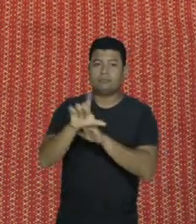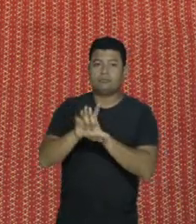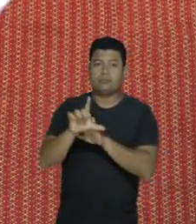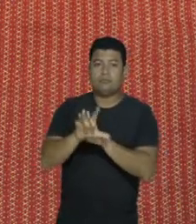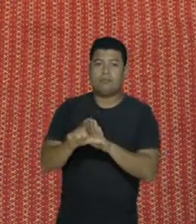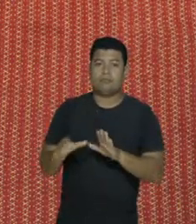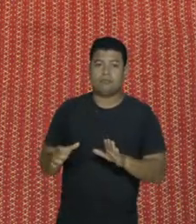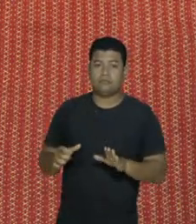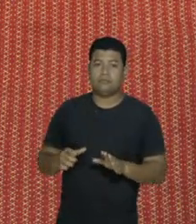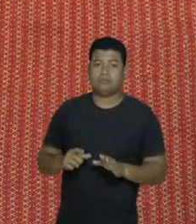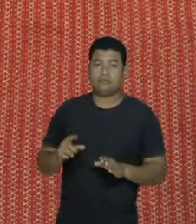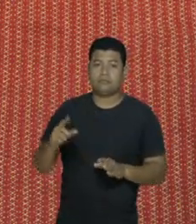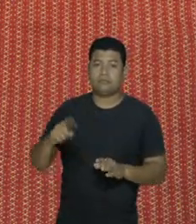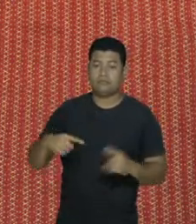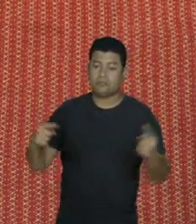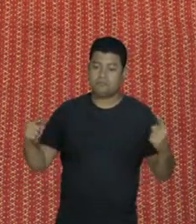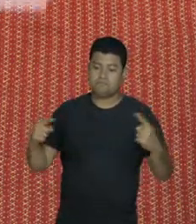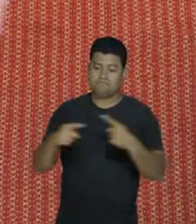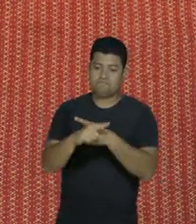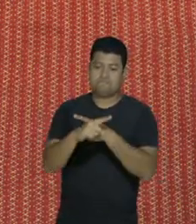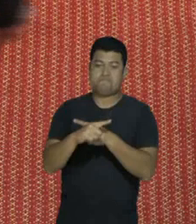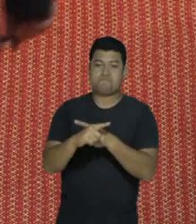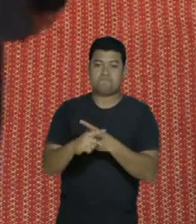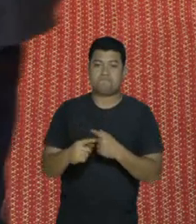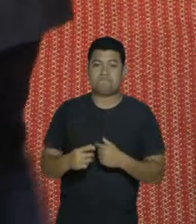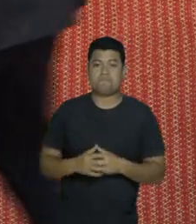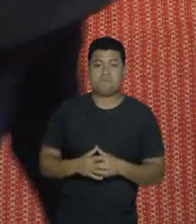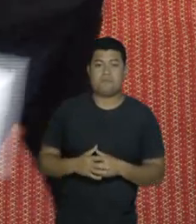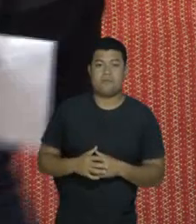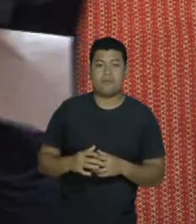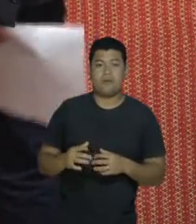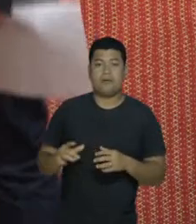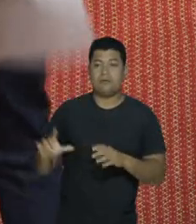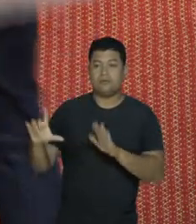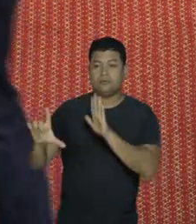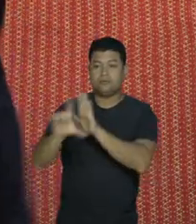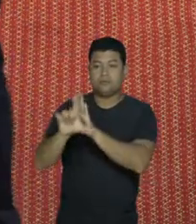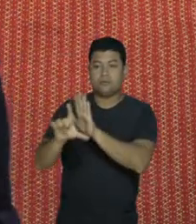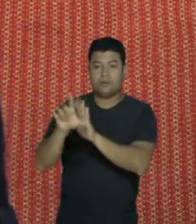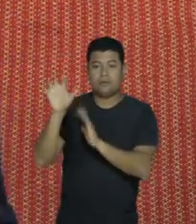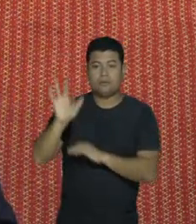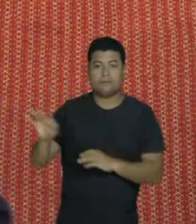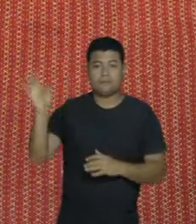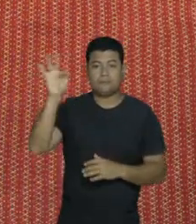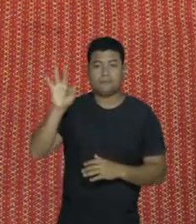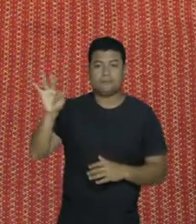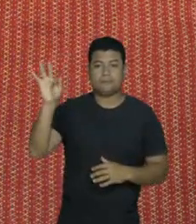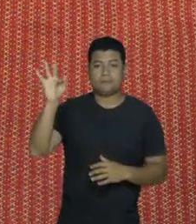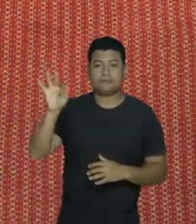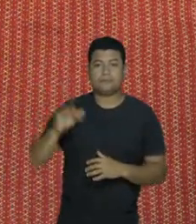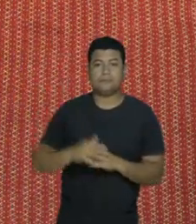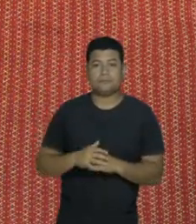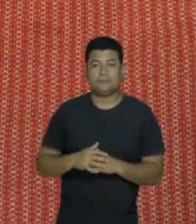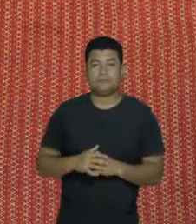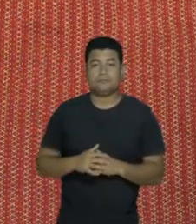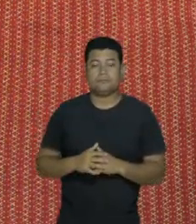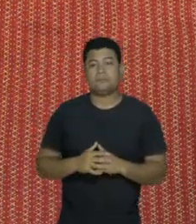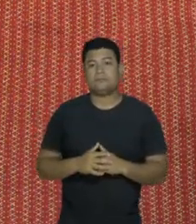é conflitante com a legislação federal. Existe